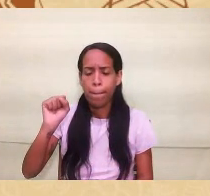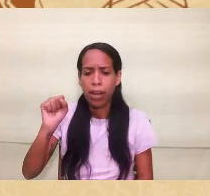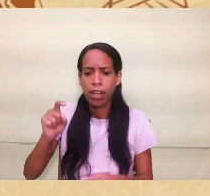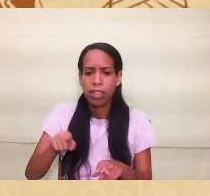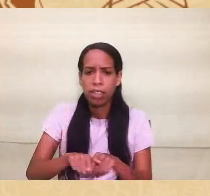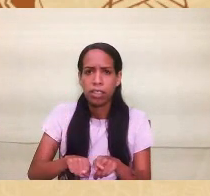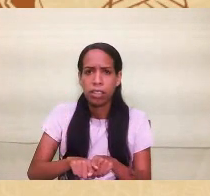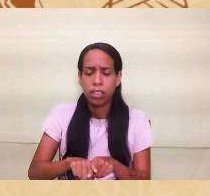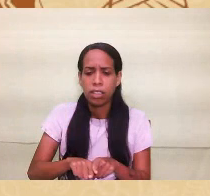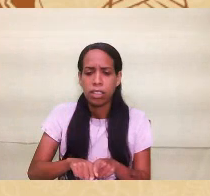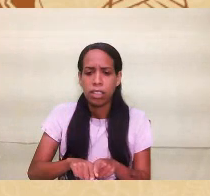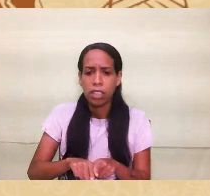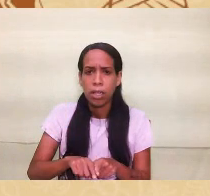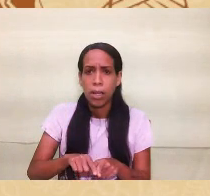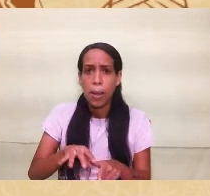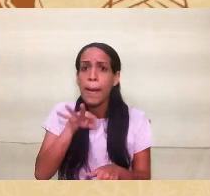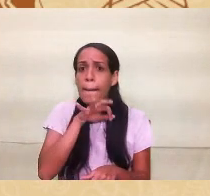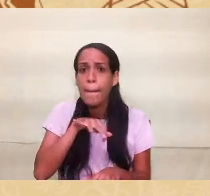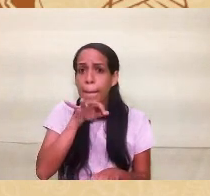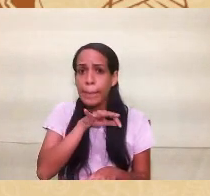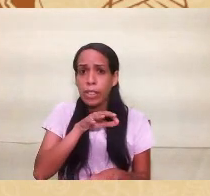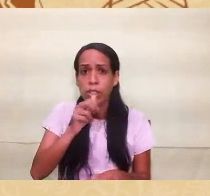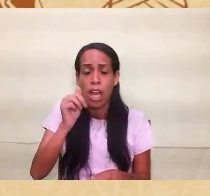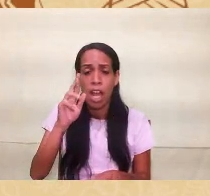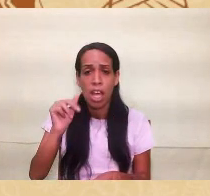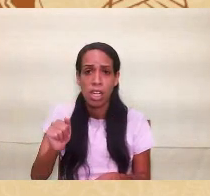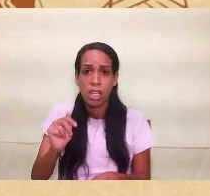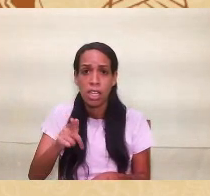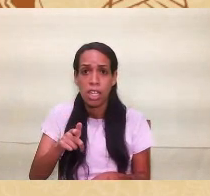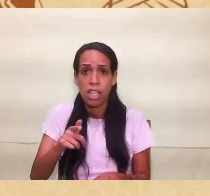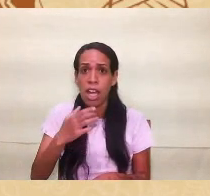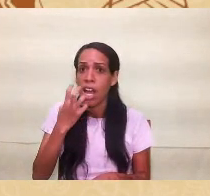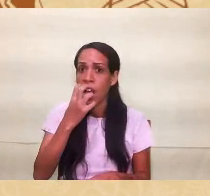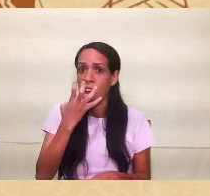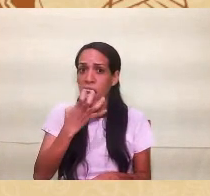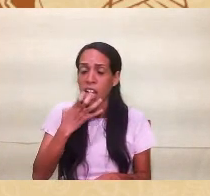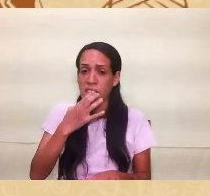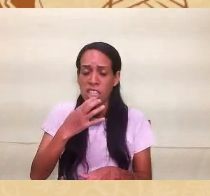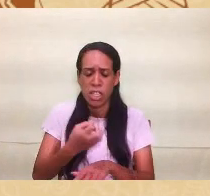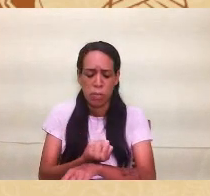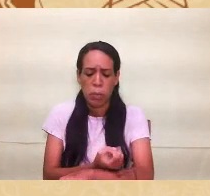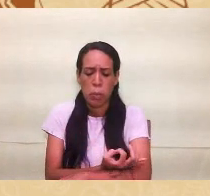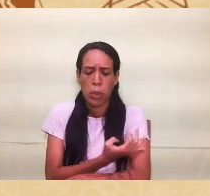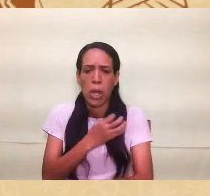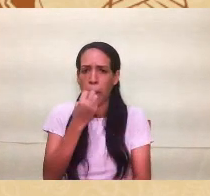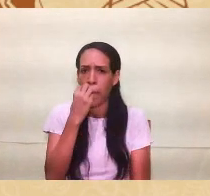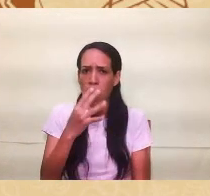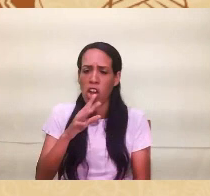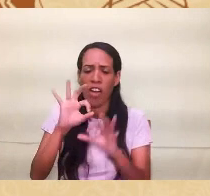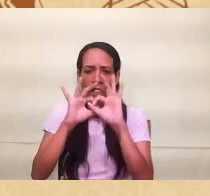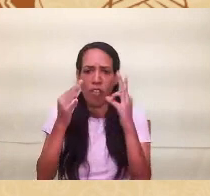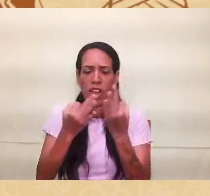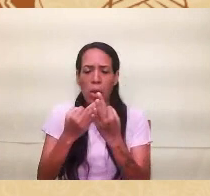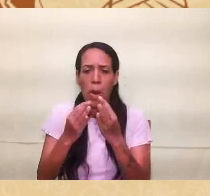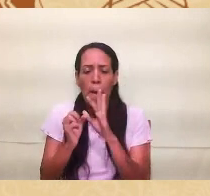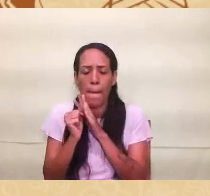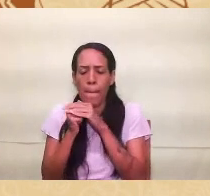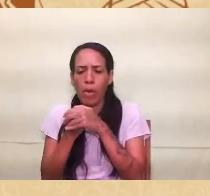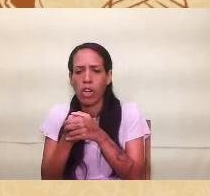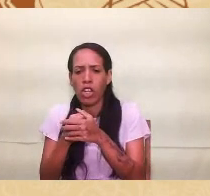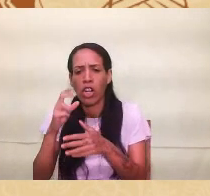Karuanã, Tubixuara, Anhangá. Pelos encantamentos dos sons dos espíritos bons, familiares e protetores da